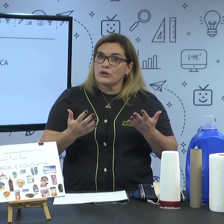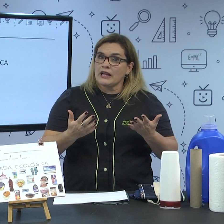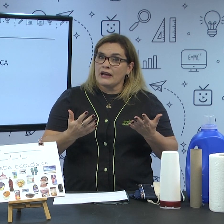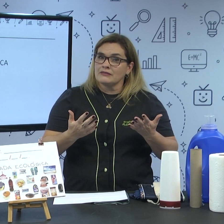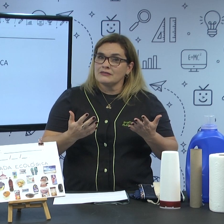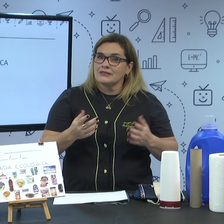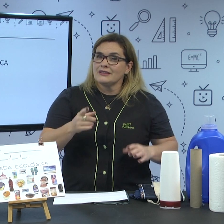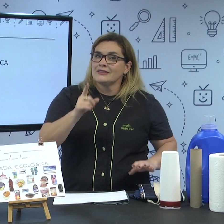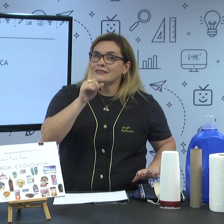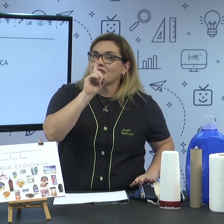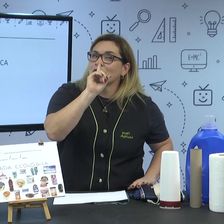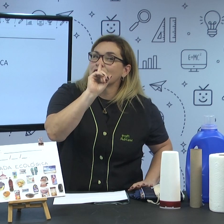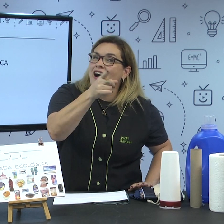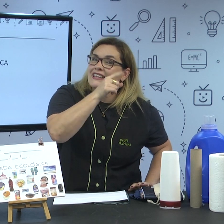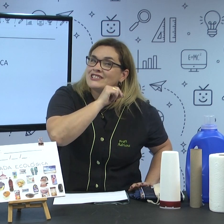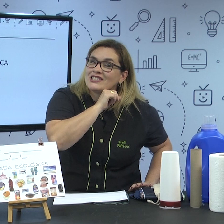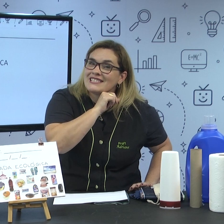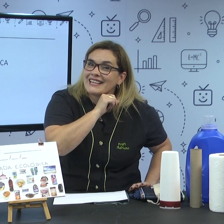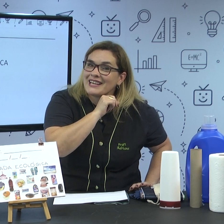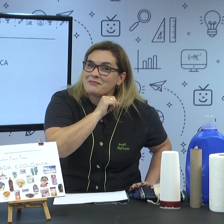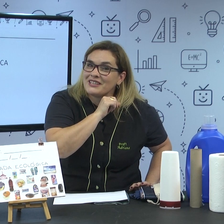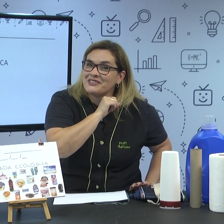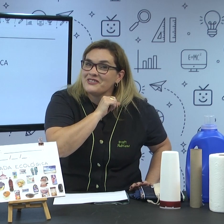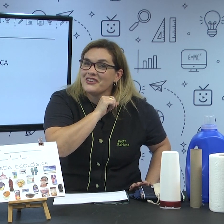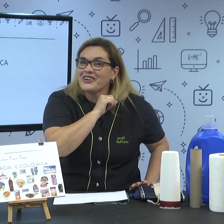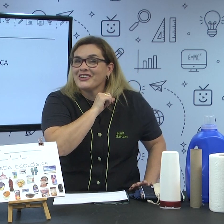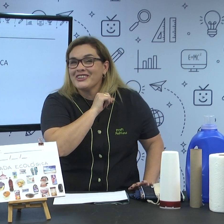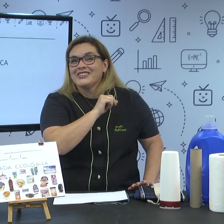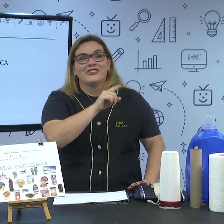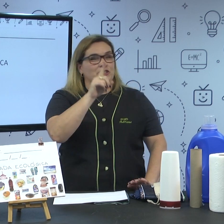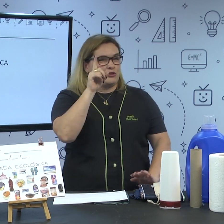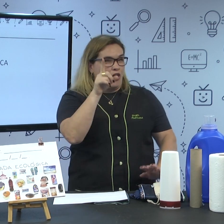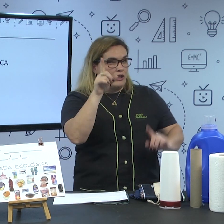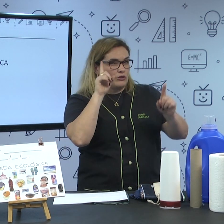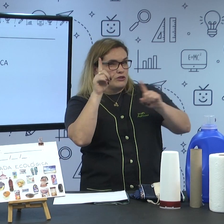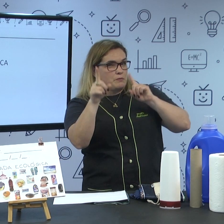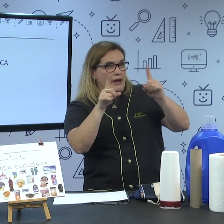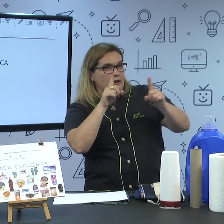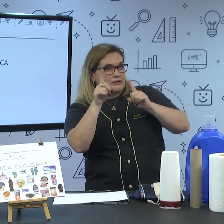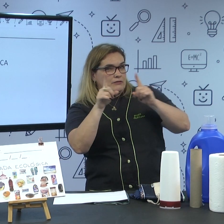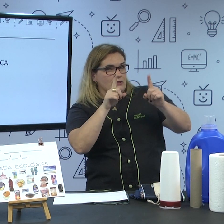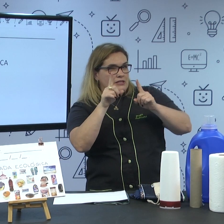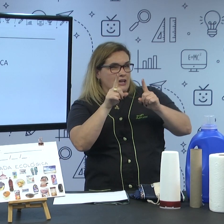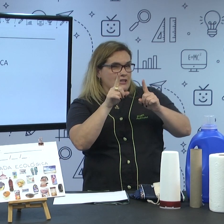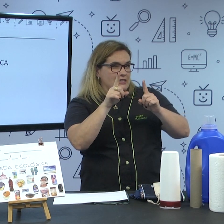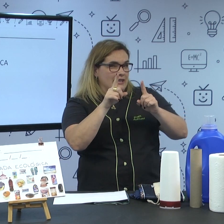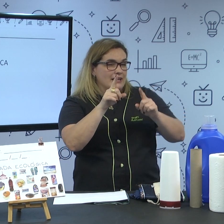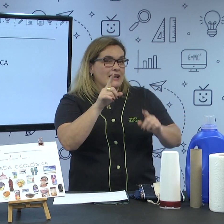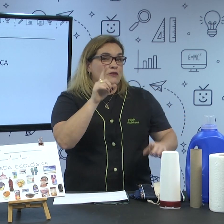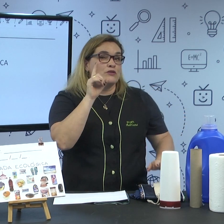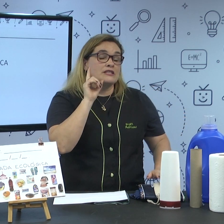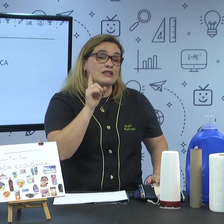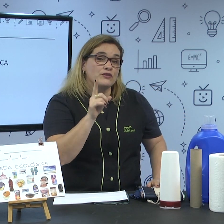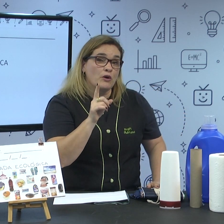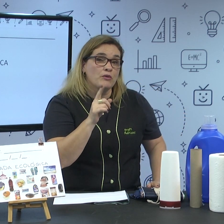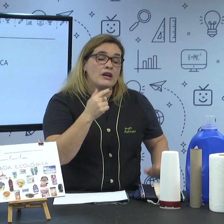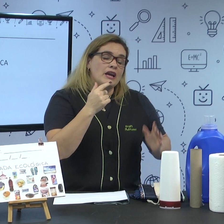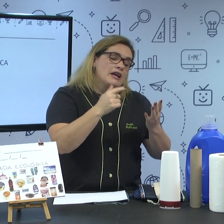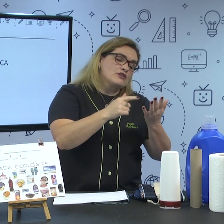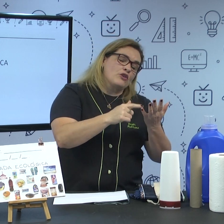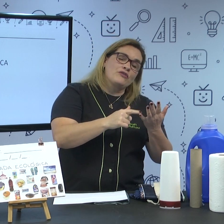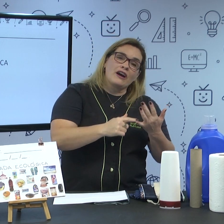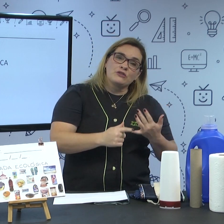quando acordaram? Não vale dizer que abriram o olho. Eu tô esperta com vocês, hein? Vocês